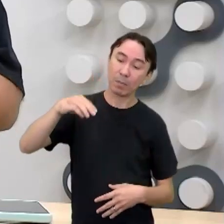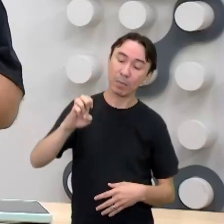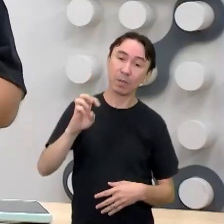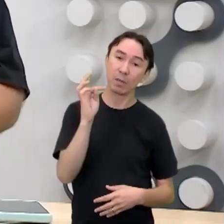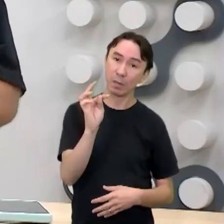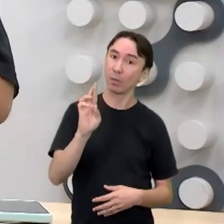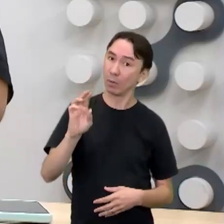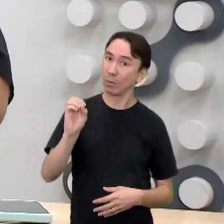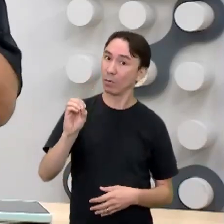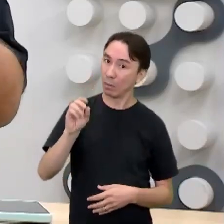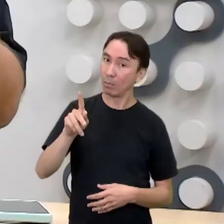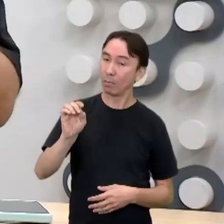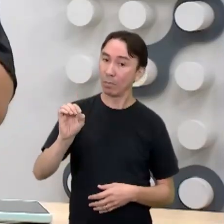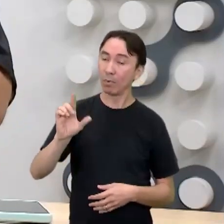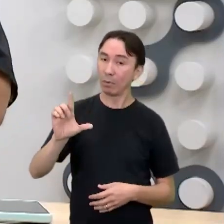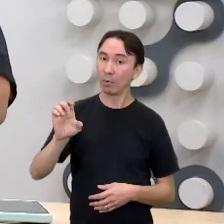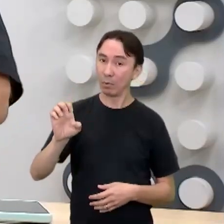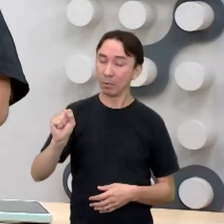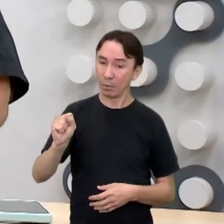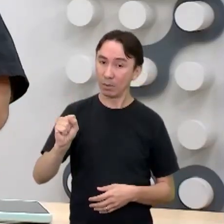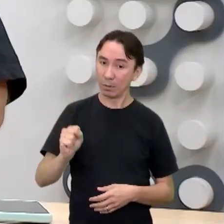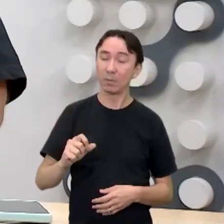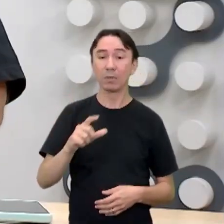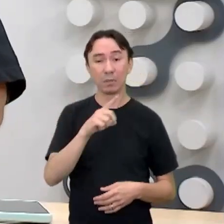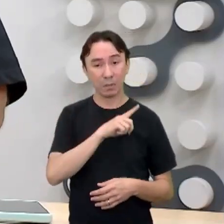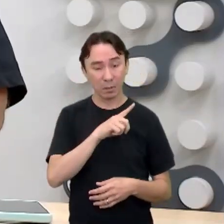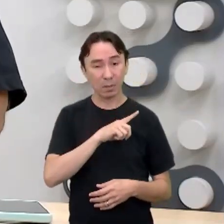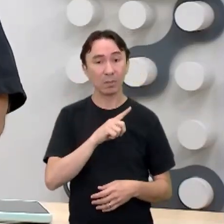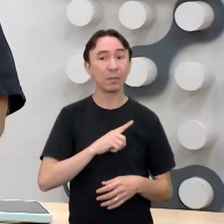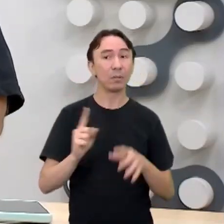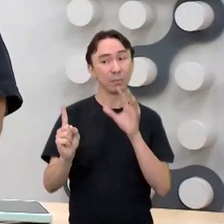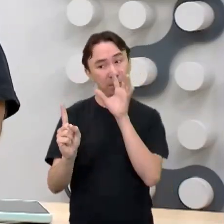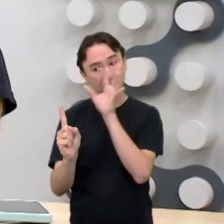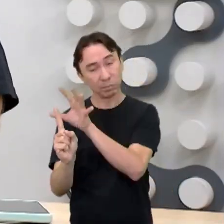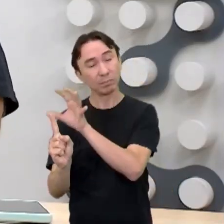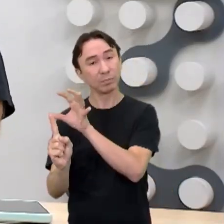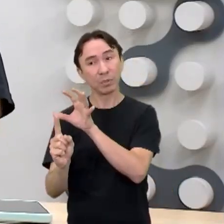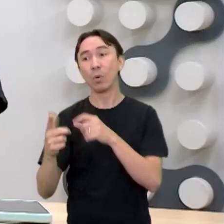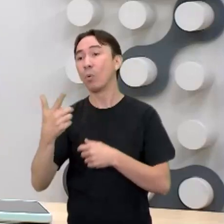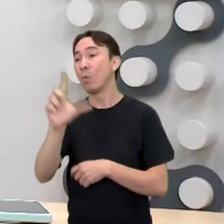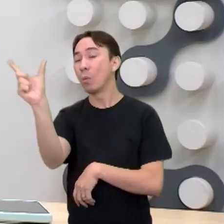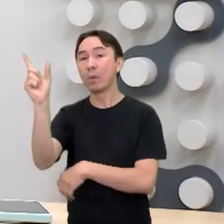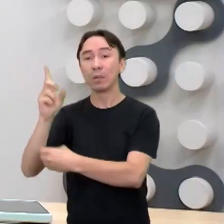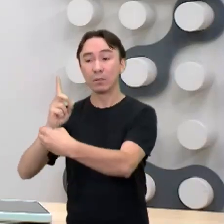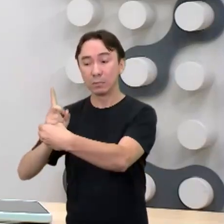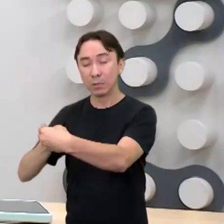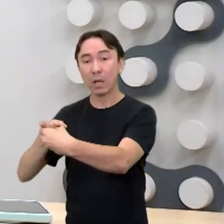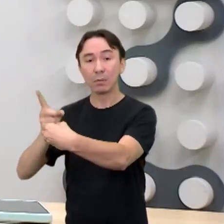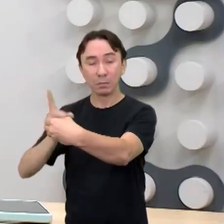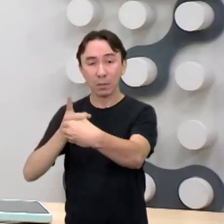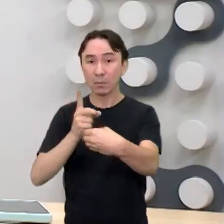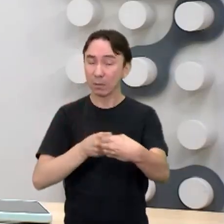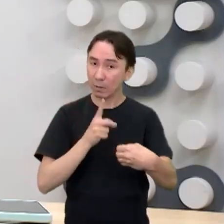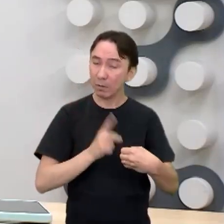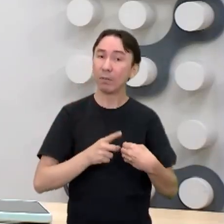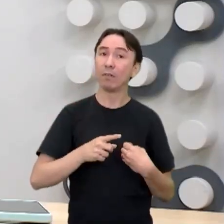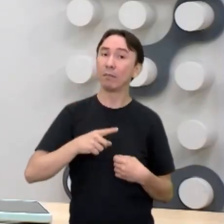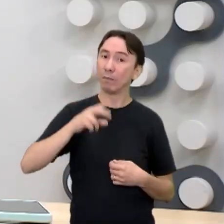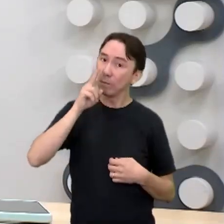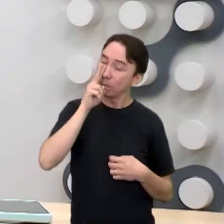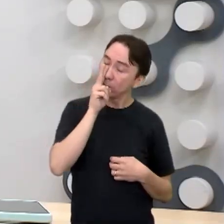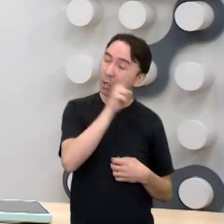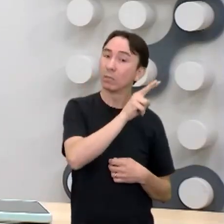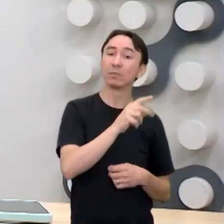né, uma inferência nas outras cidades também muito forte. Por isso que ela fala aí, né, dessa influência